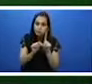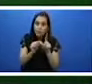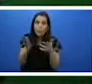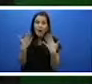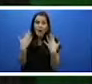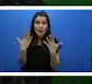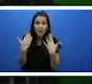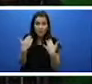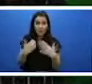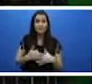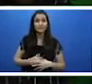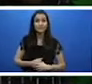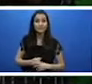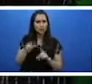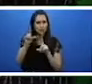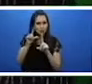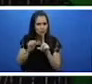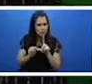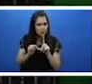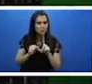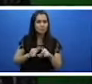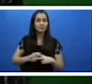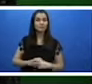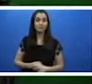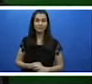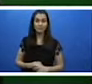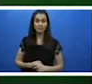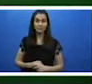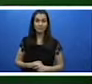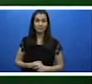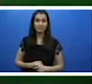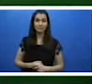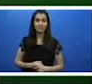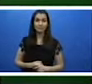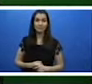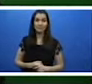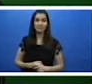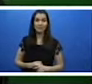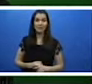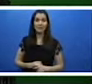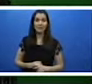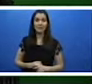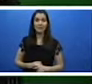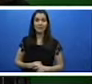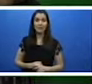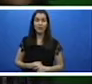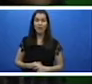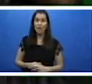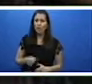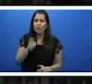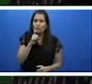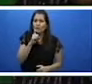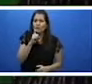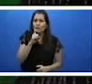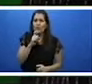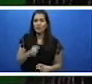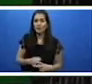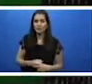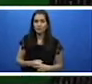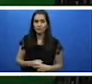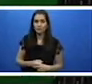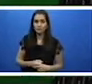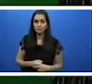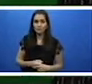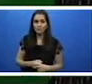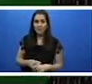Diminuindo a perda de calor. Então, a temperatura do nosso corpo, a gente começa a sentir frio. No frio, o espaço formado